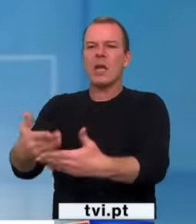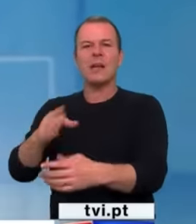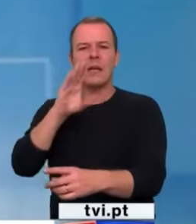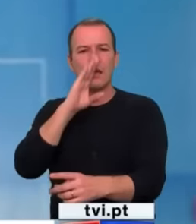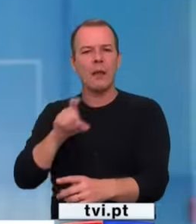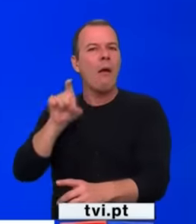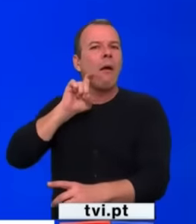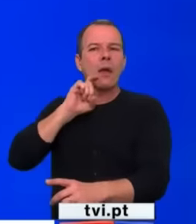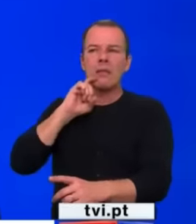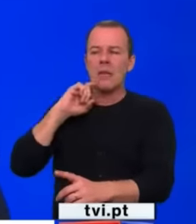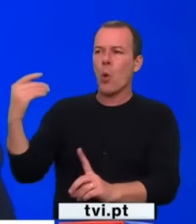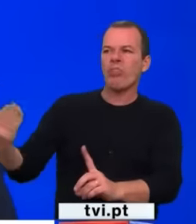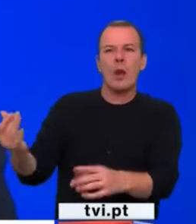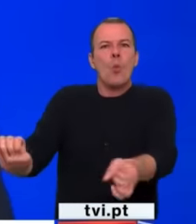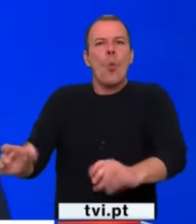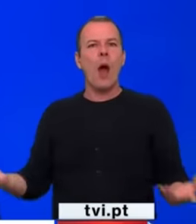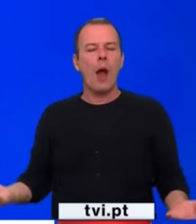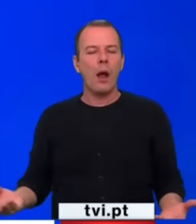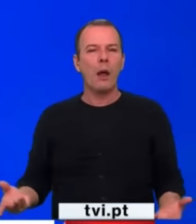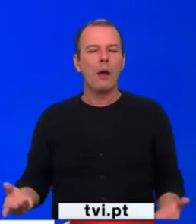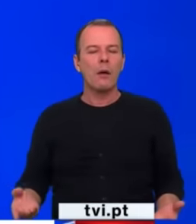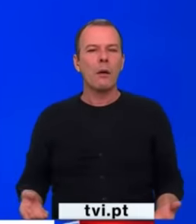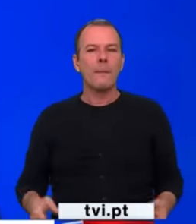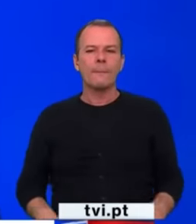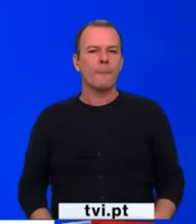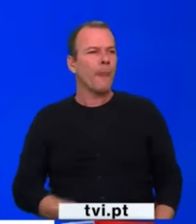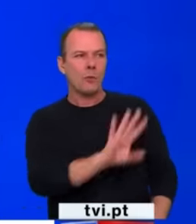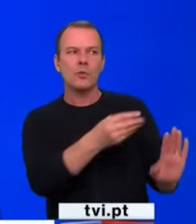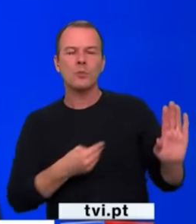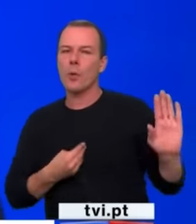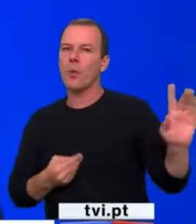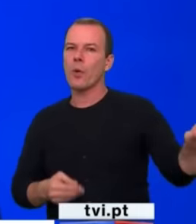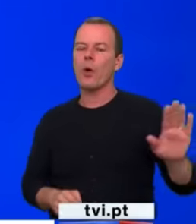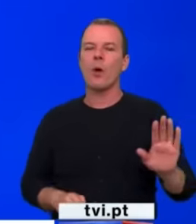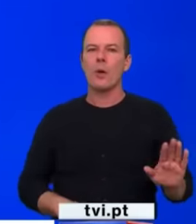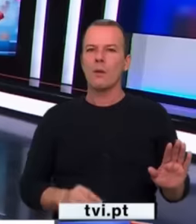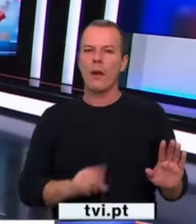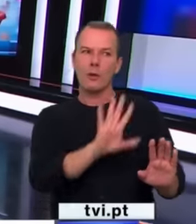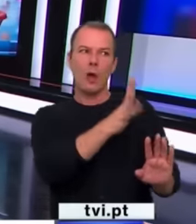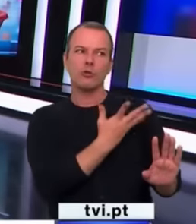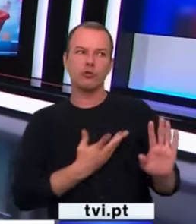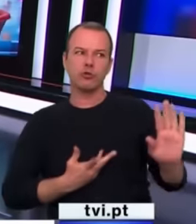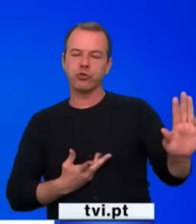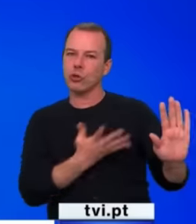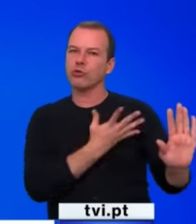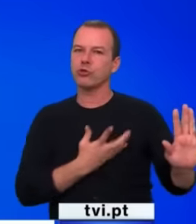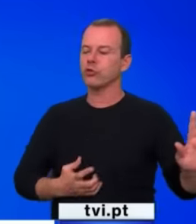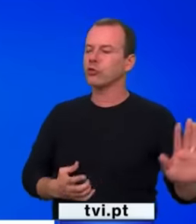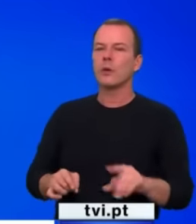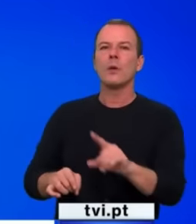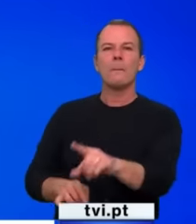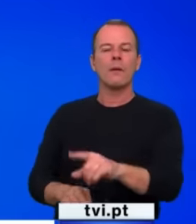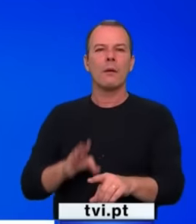direitos fundamentais dos cidadãos? Não, pode garantir direitos dos cidadãos. Mas garanta para André Ventura. Não se preocupe com isso. Pode garantir para André Ventura. Já vou dar-lhe a palavra, Pedro, quero ouvir o André primeiro. Sem